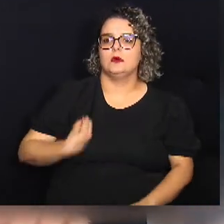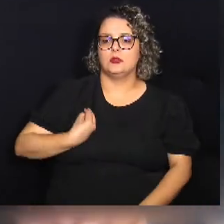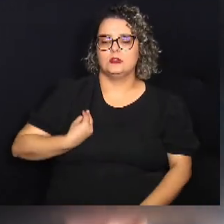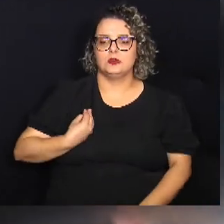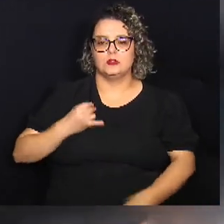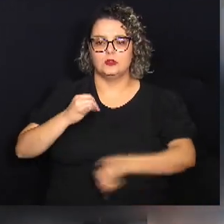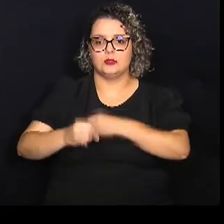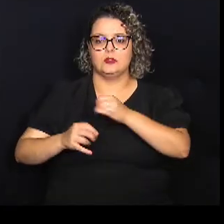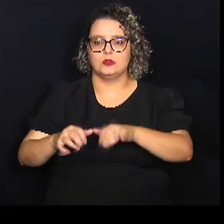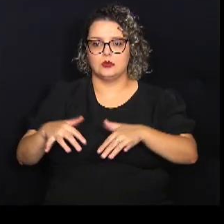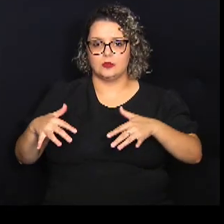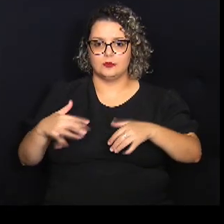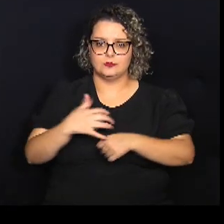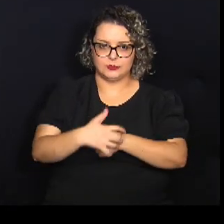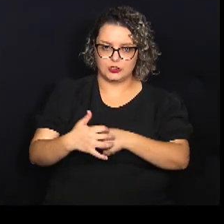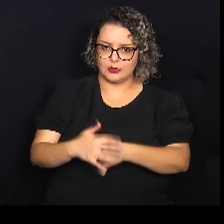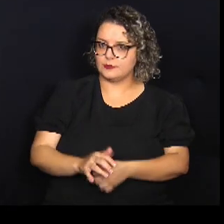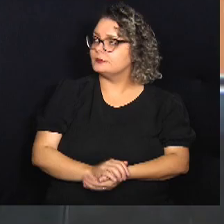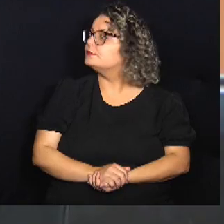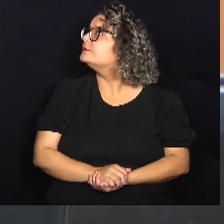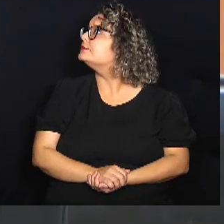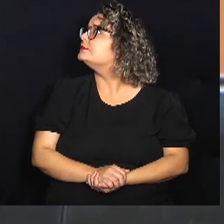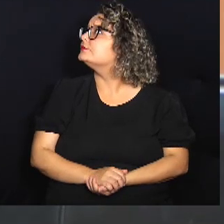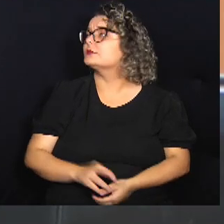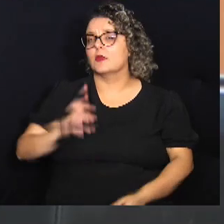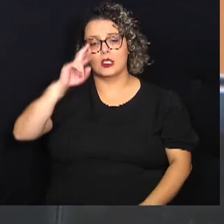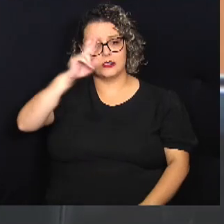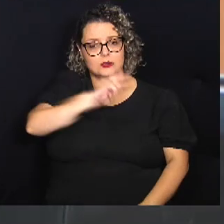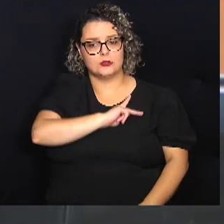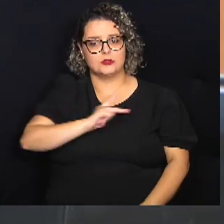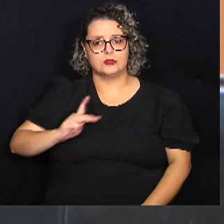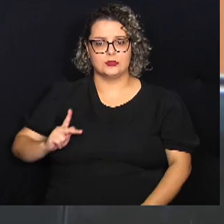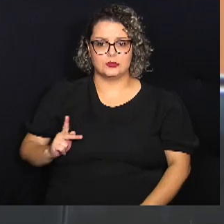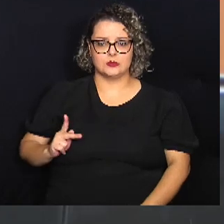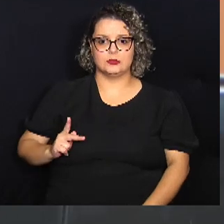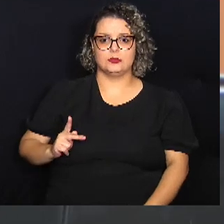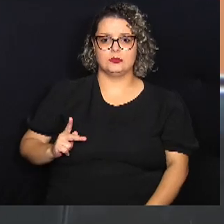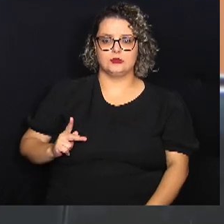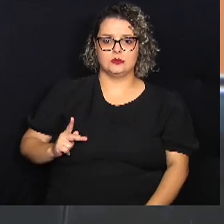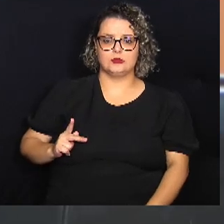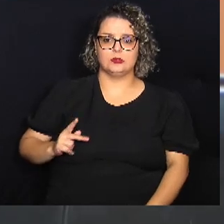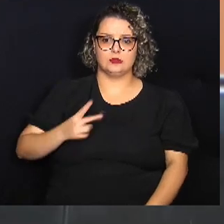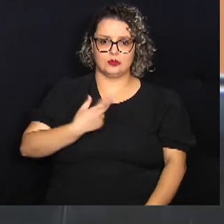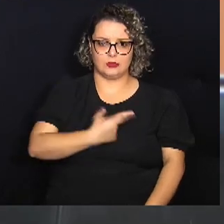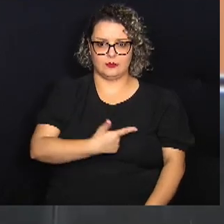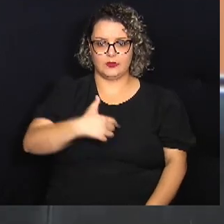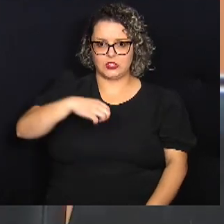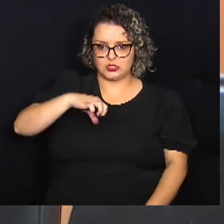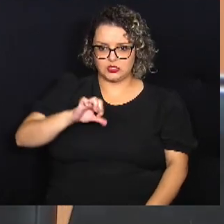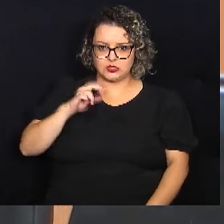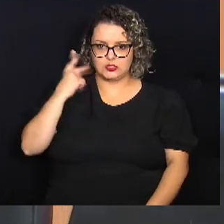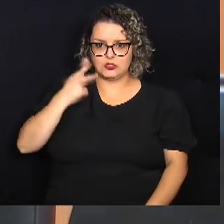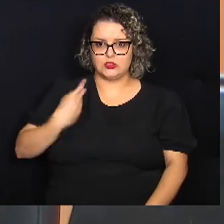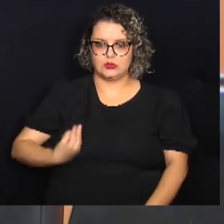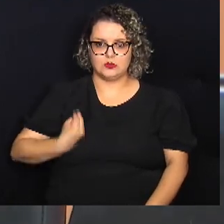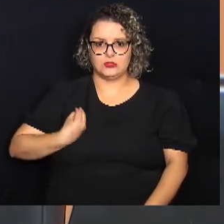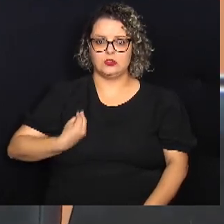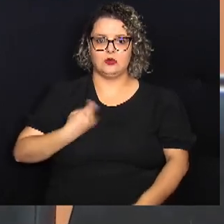no terminal eletrônico. Senhor presidente, são 29 vereadores